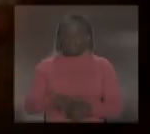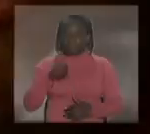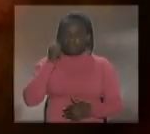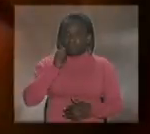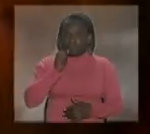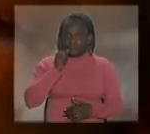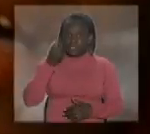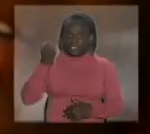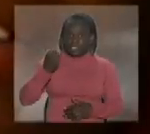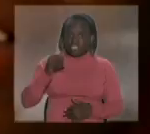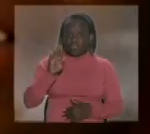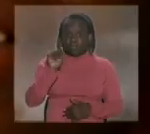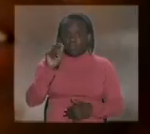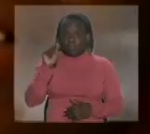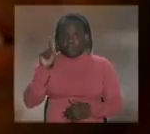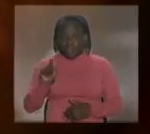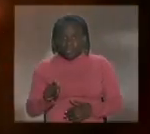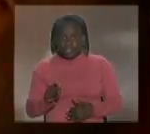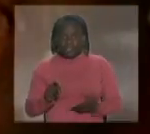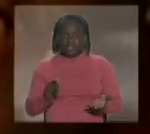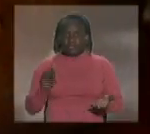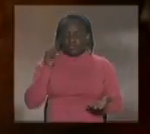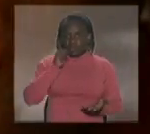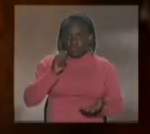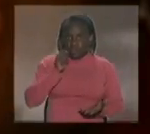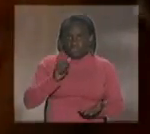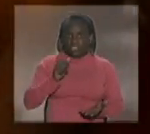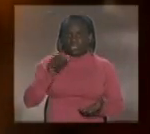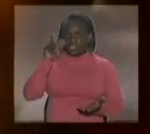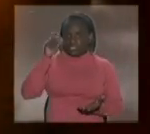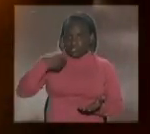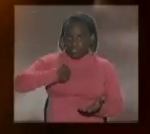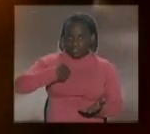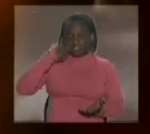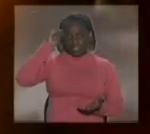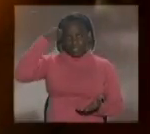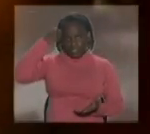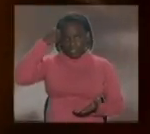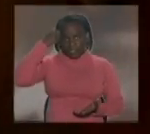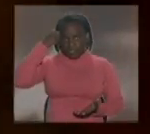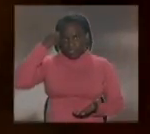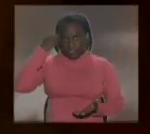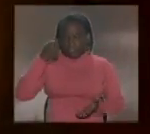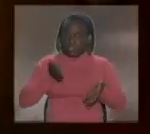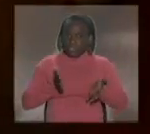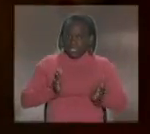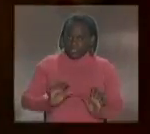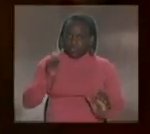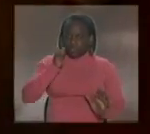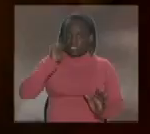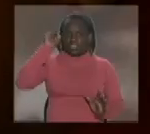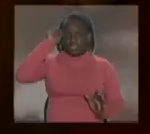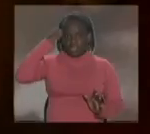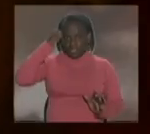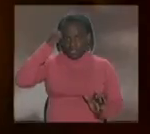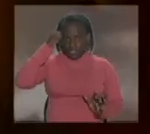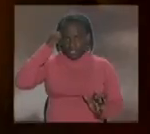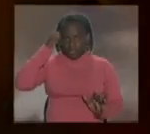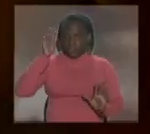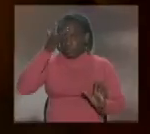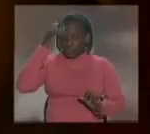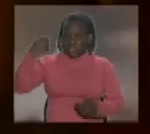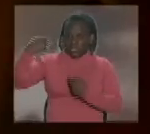Mãe de leite, babá, mulher, gente negra. Nasci mulher negra,